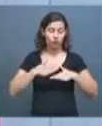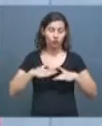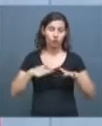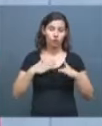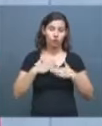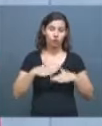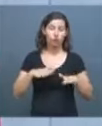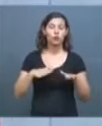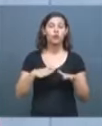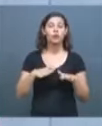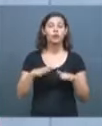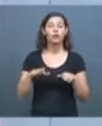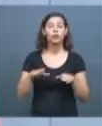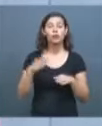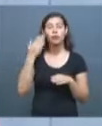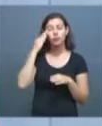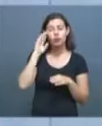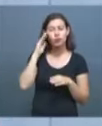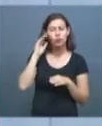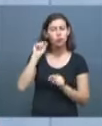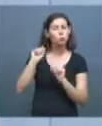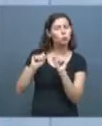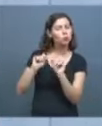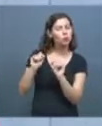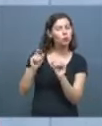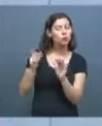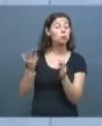para interpretar essa situação que ela está